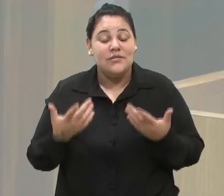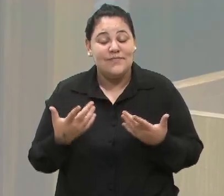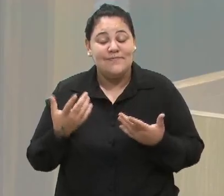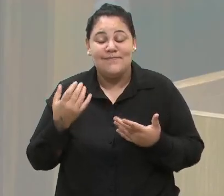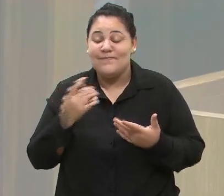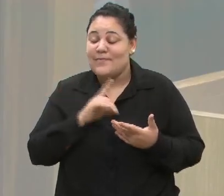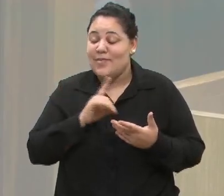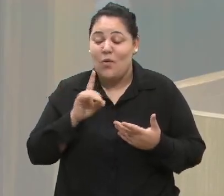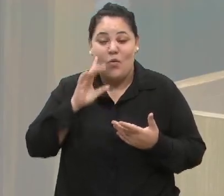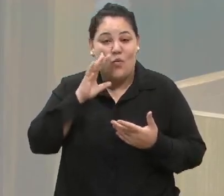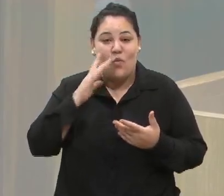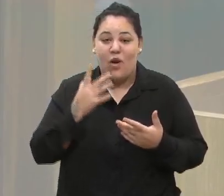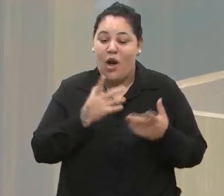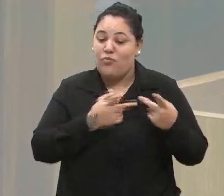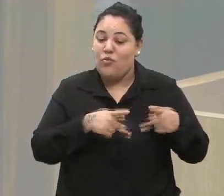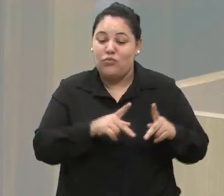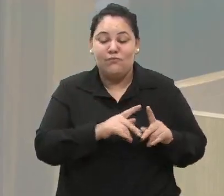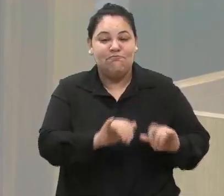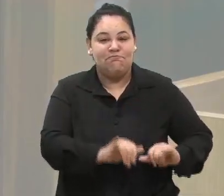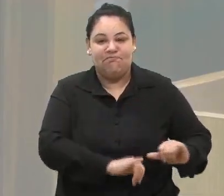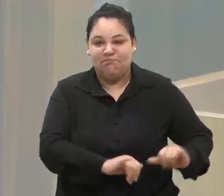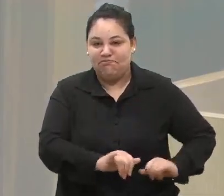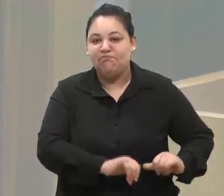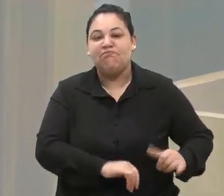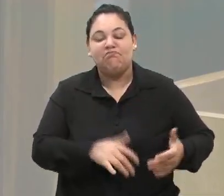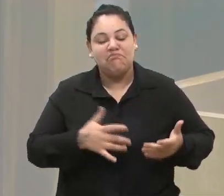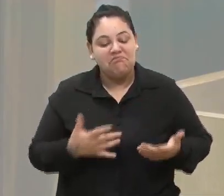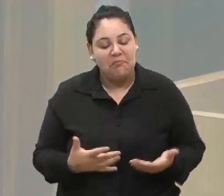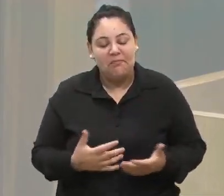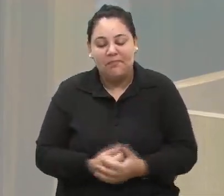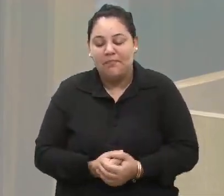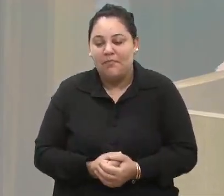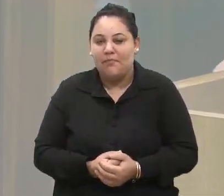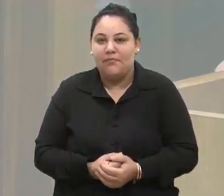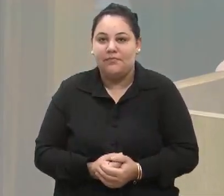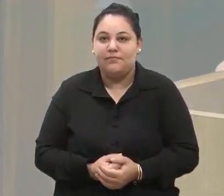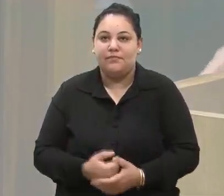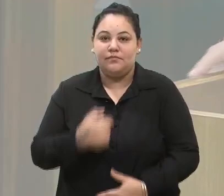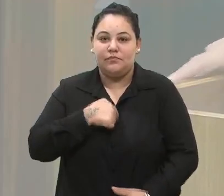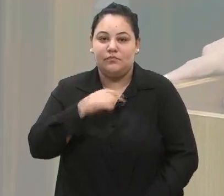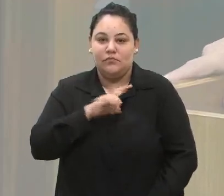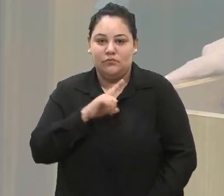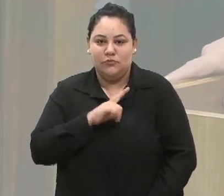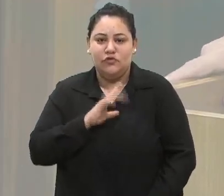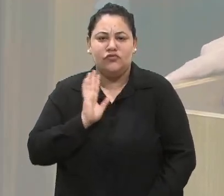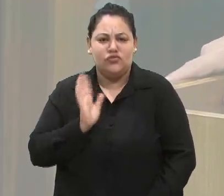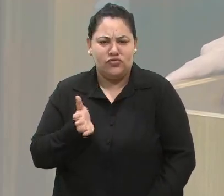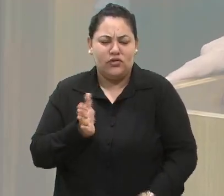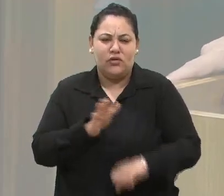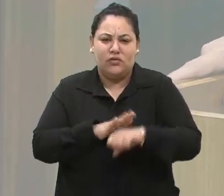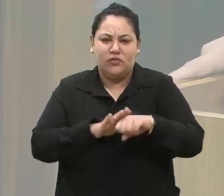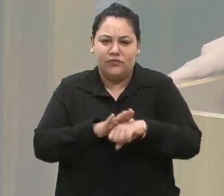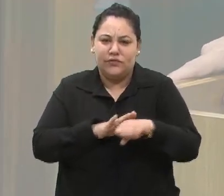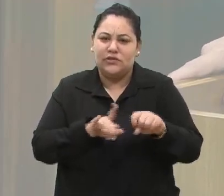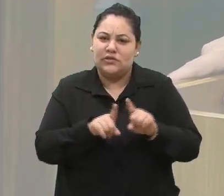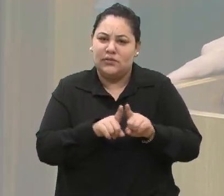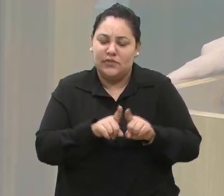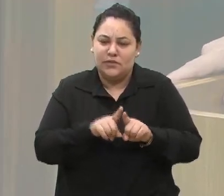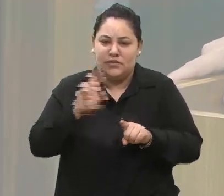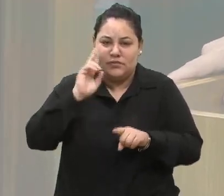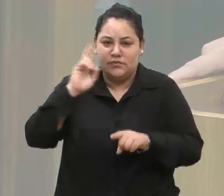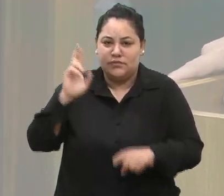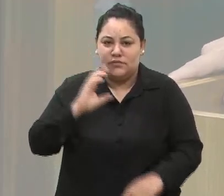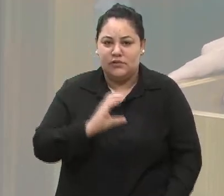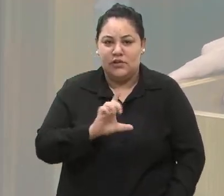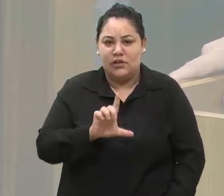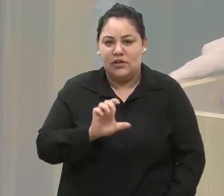a população sofre. Eu conversei várias vezes com a diretora